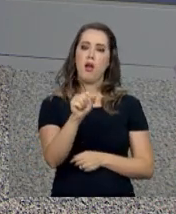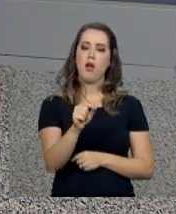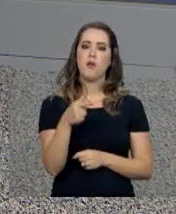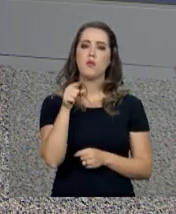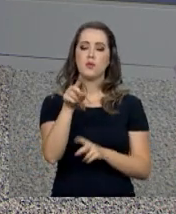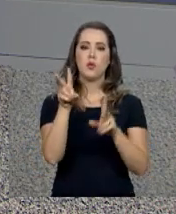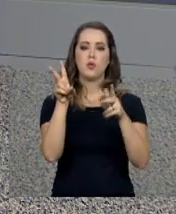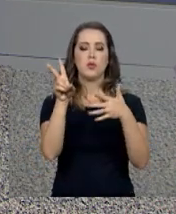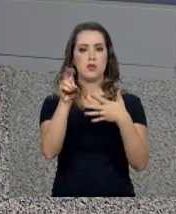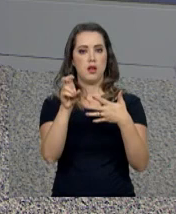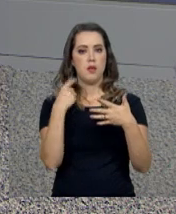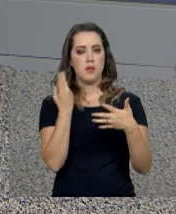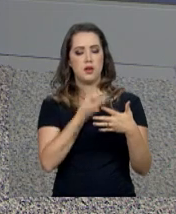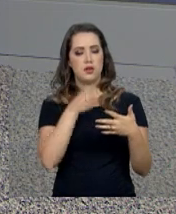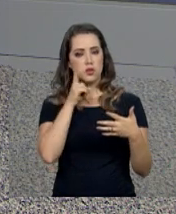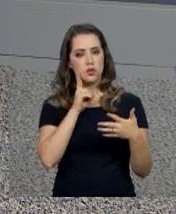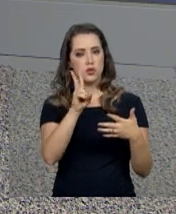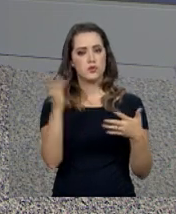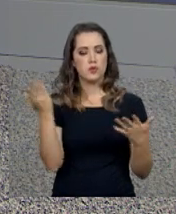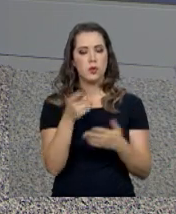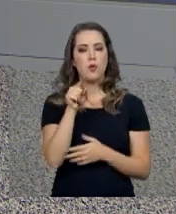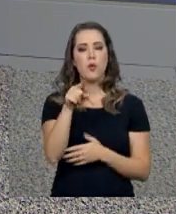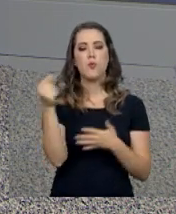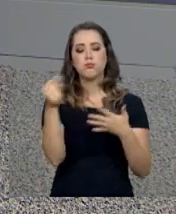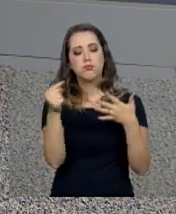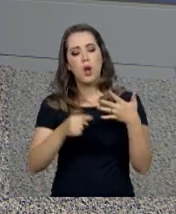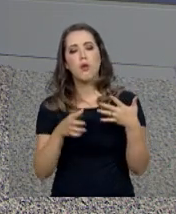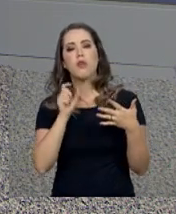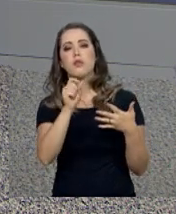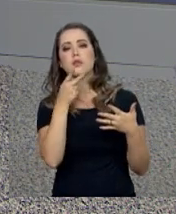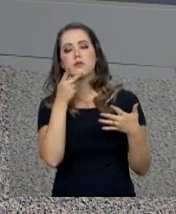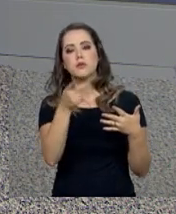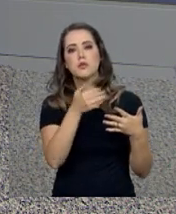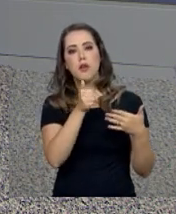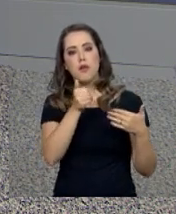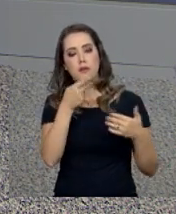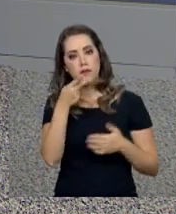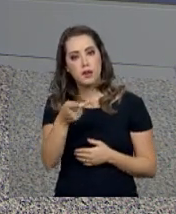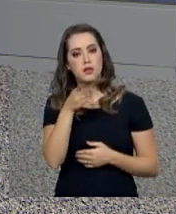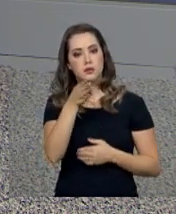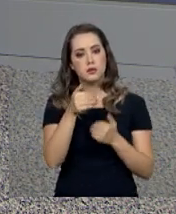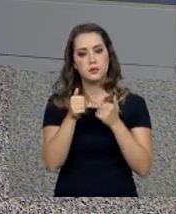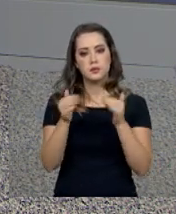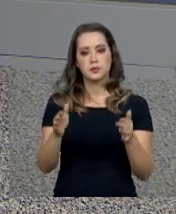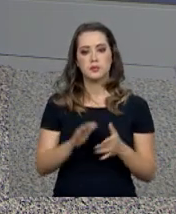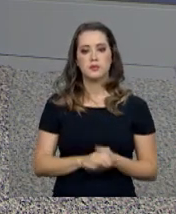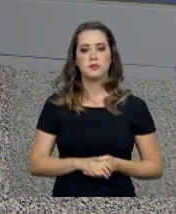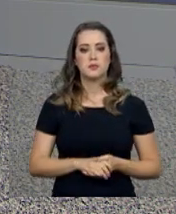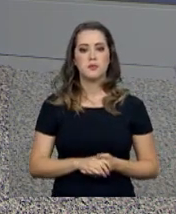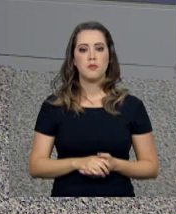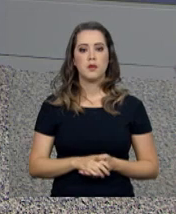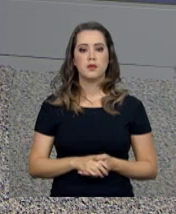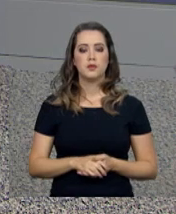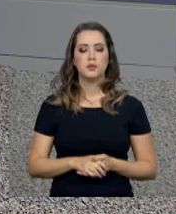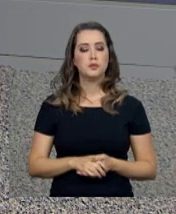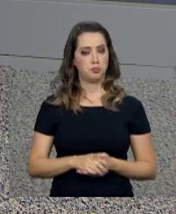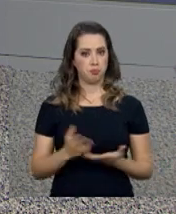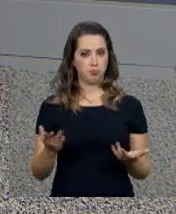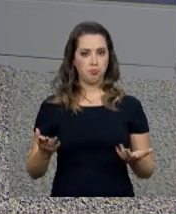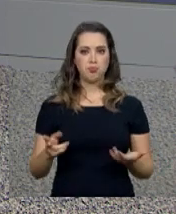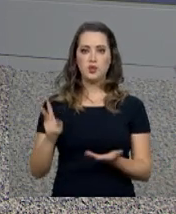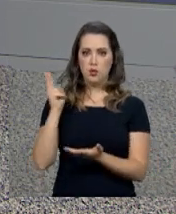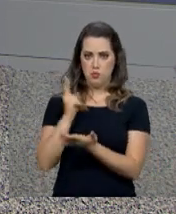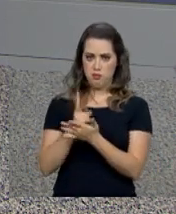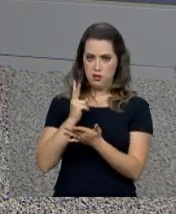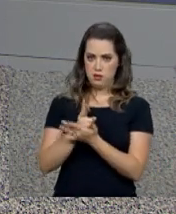desse tema que a gente acompanhou o presidente que mais se destaca no discurso de abertura eu acho que o mesmo destaque que a palma de ouro